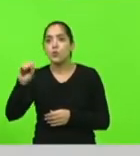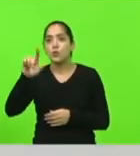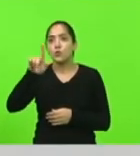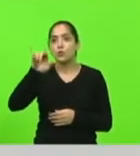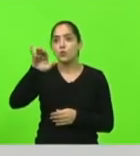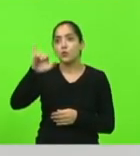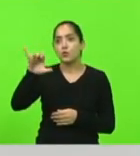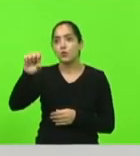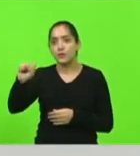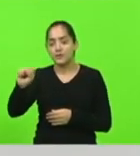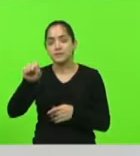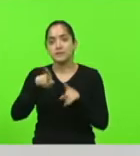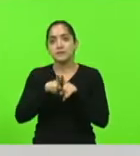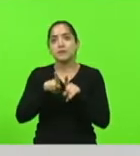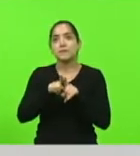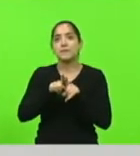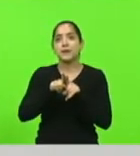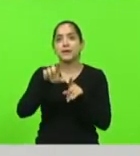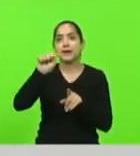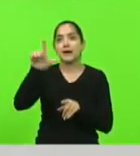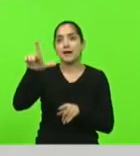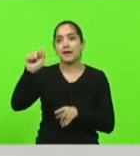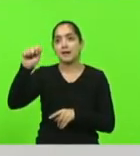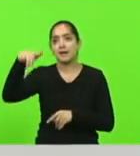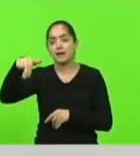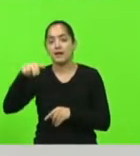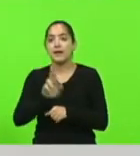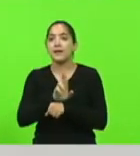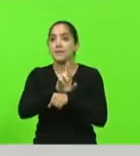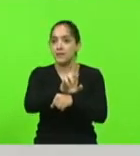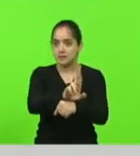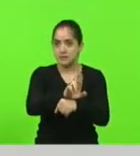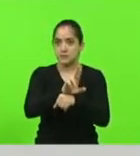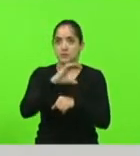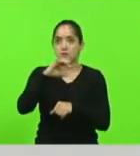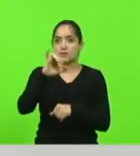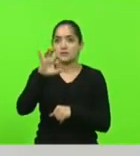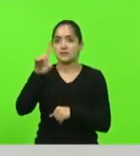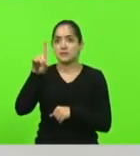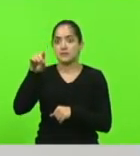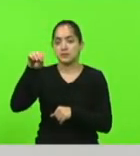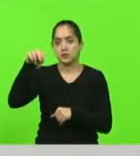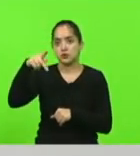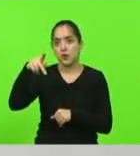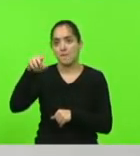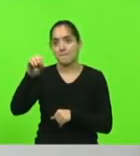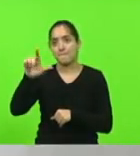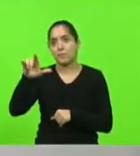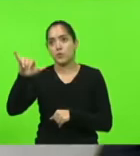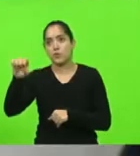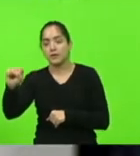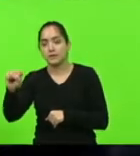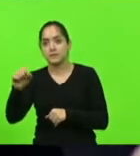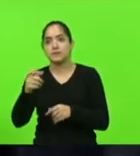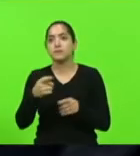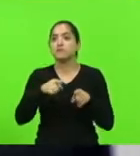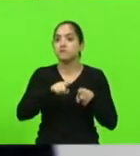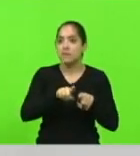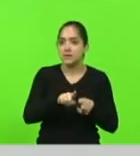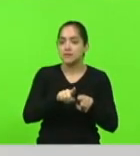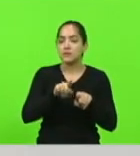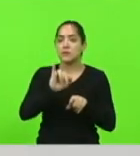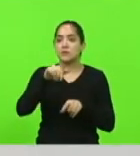Amin e o senhor Alan Mafra, representantes do Sindópolis e Sindipetro, grandes parceiros do Imetro